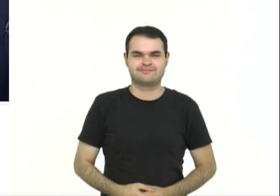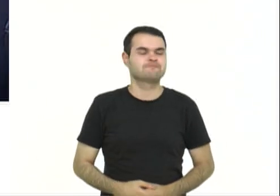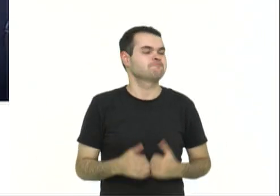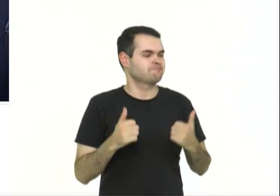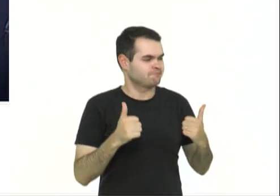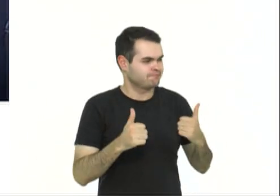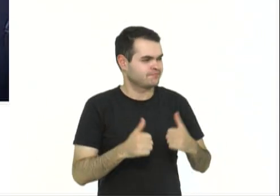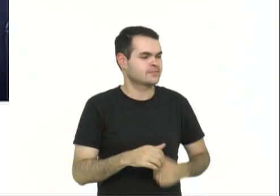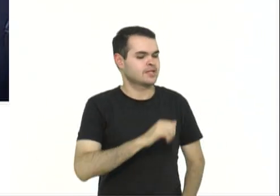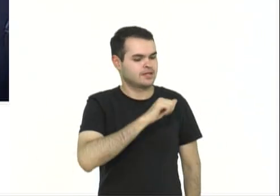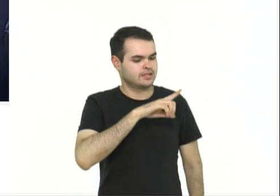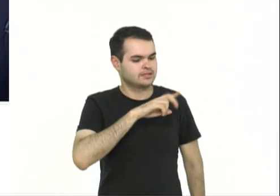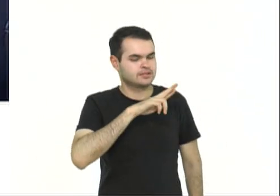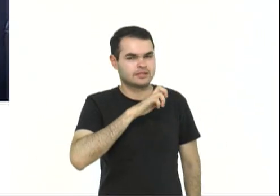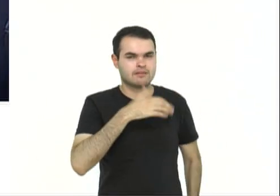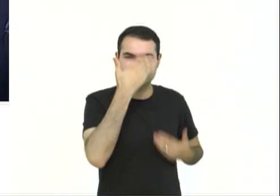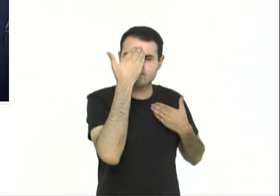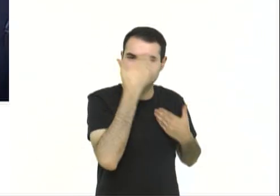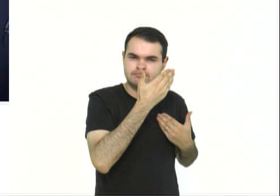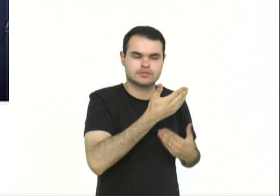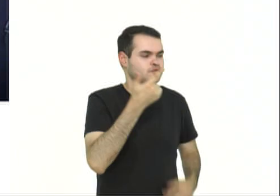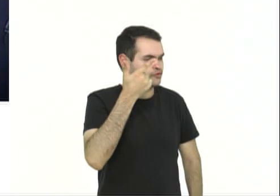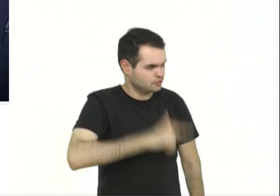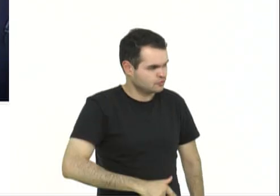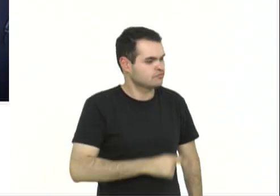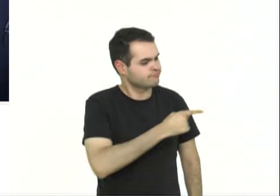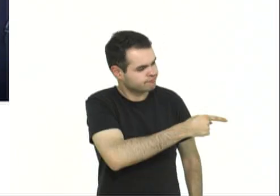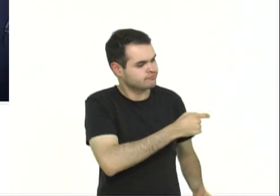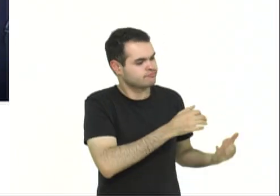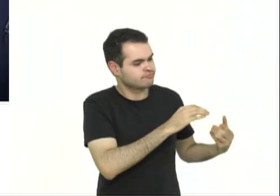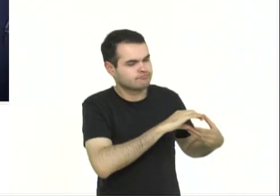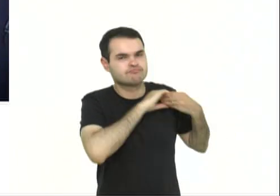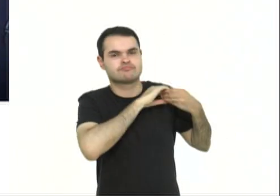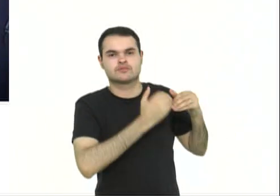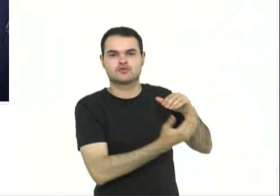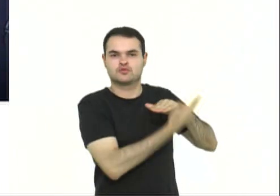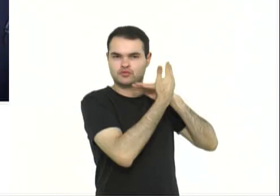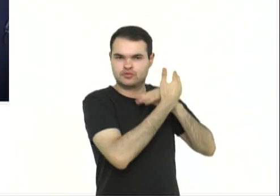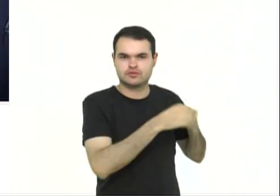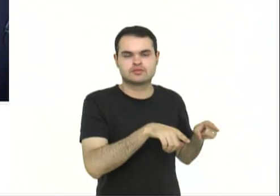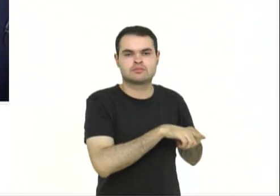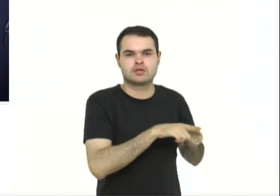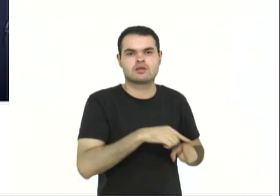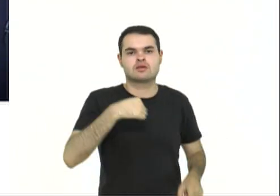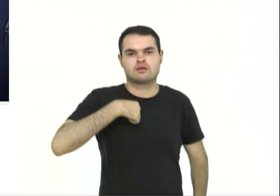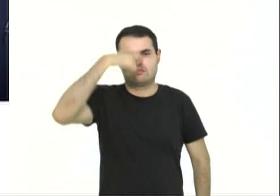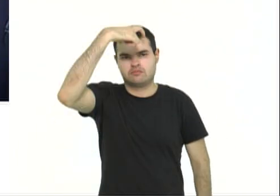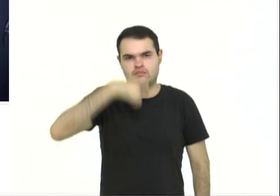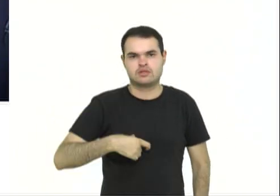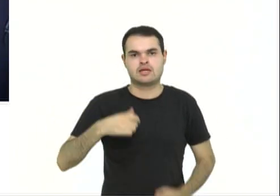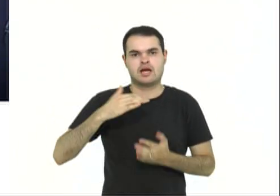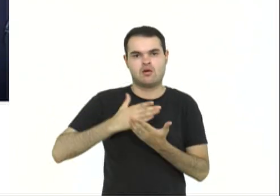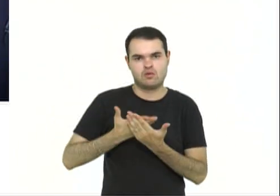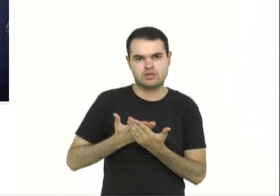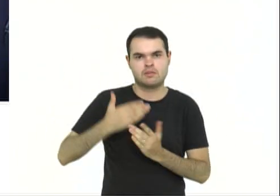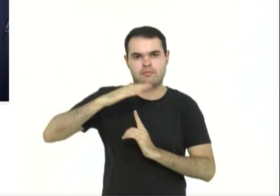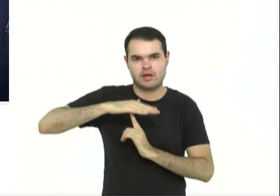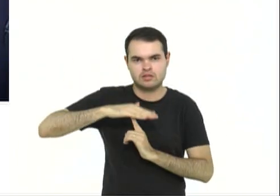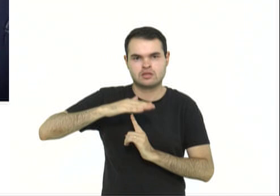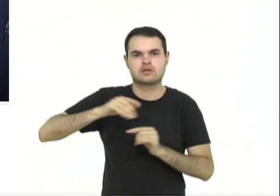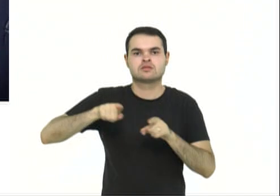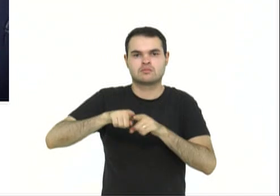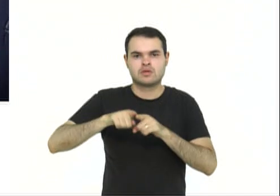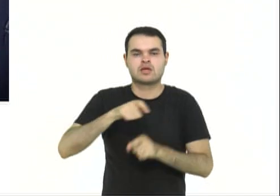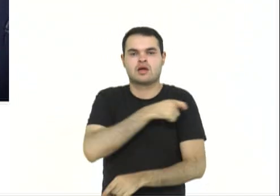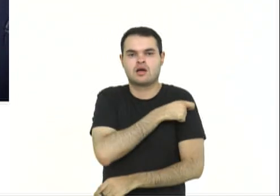bom. André, mais uma vez, muito obrigado pela tua colaboração. Né? Eu, em nome do Aula Paraná e em nome de todos os